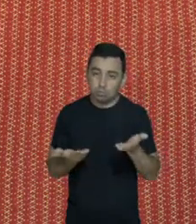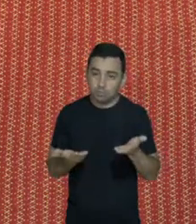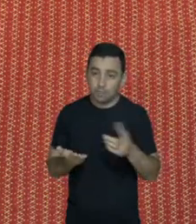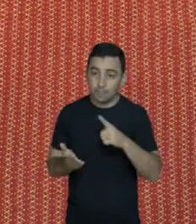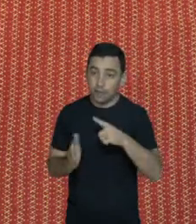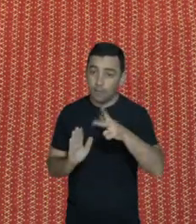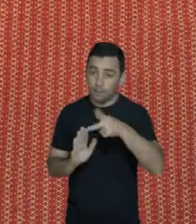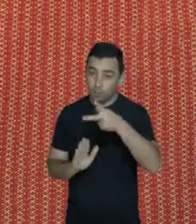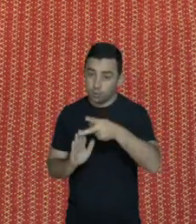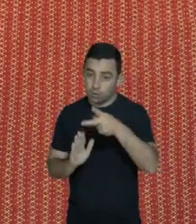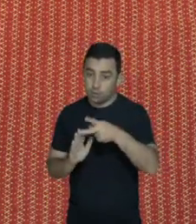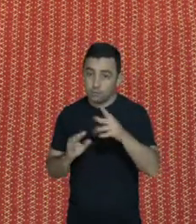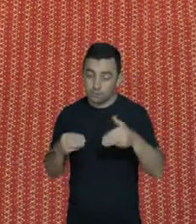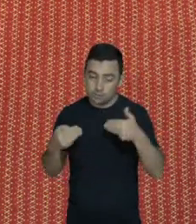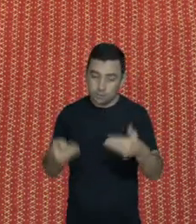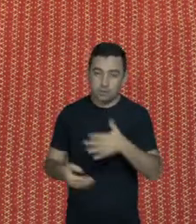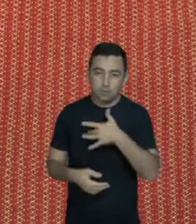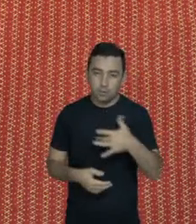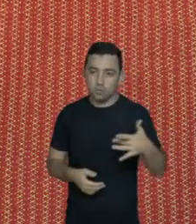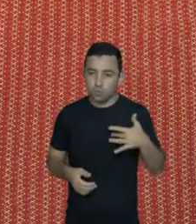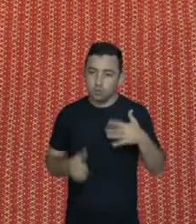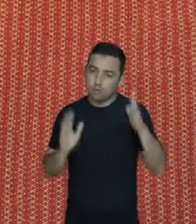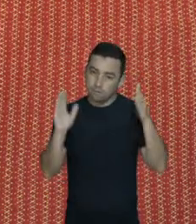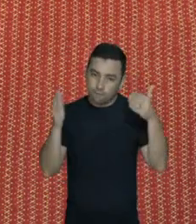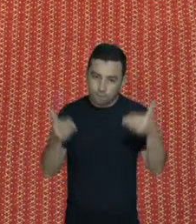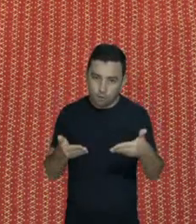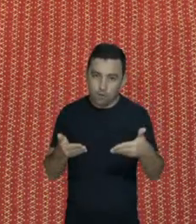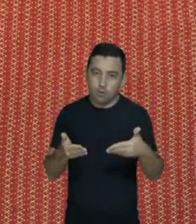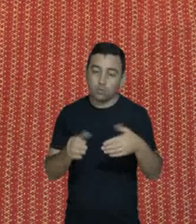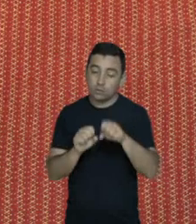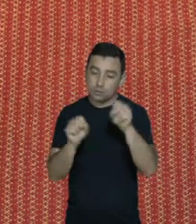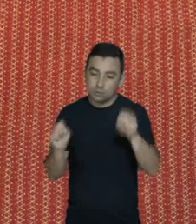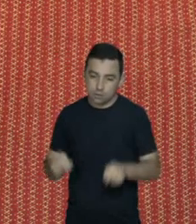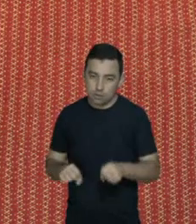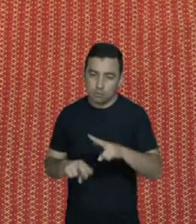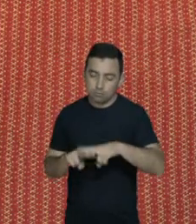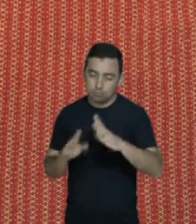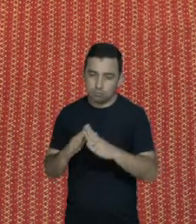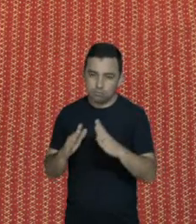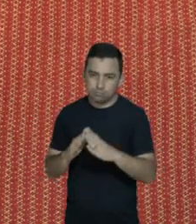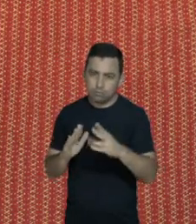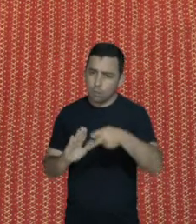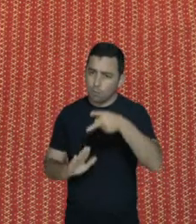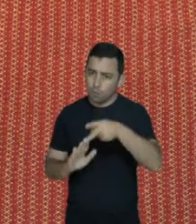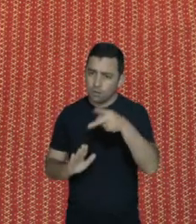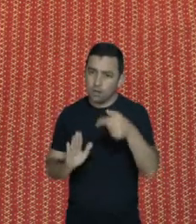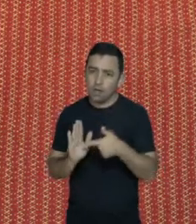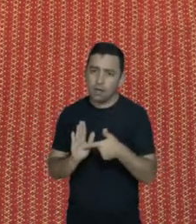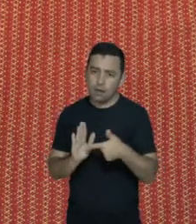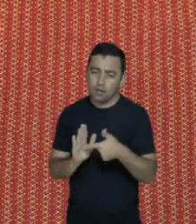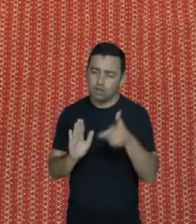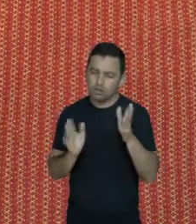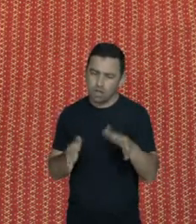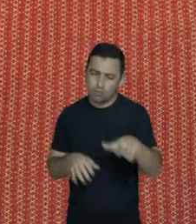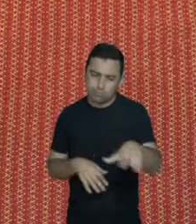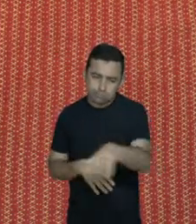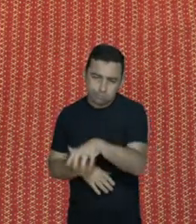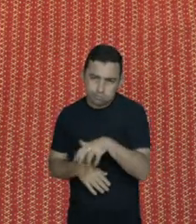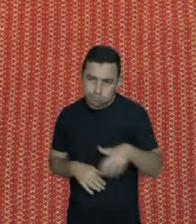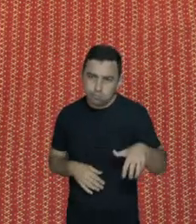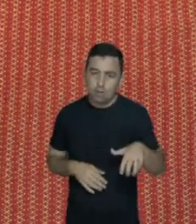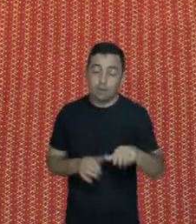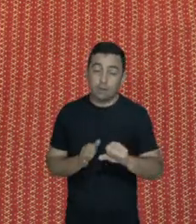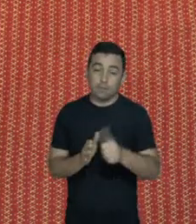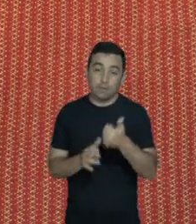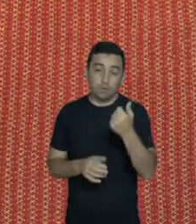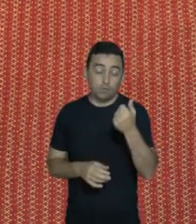do Ministério de Saúde exclusiva sobre atendimento do sistema prisional, portaria essa interministerial de 1º de 2 de janeiro